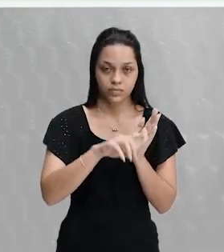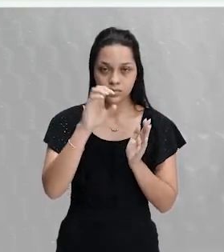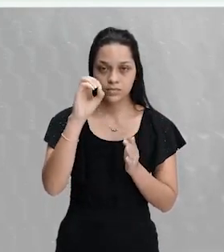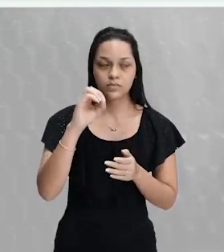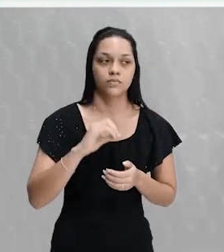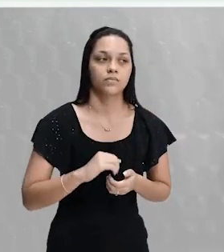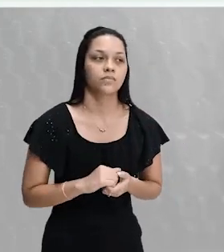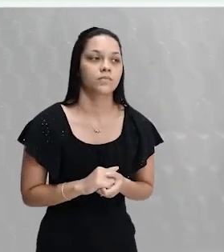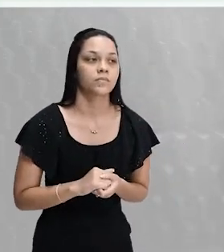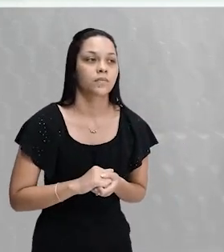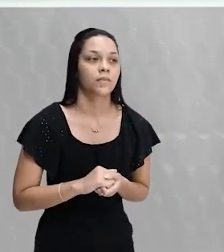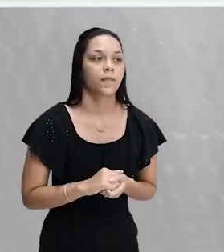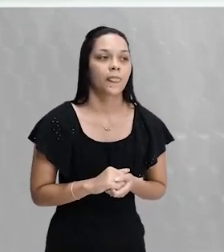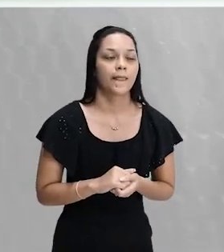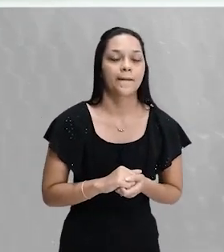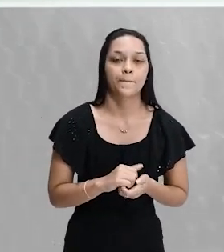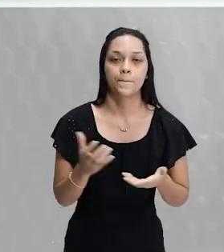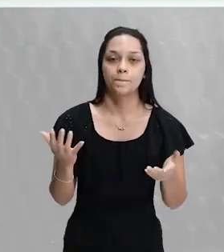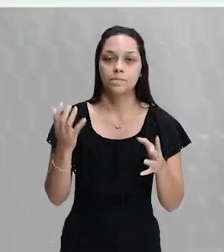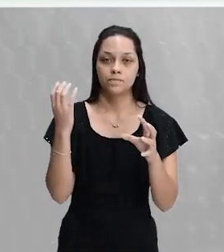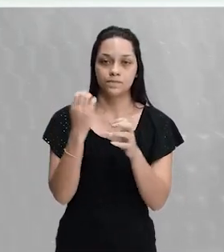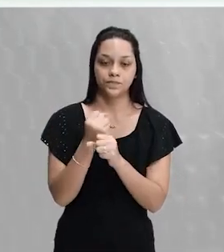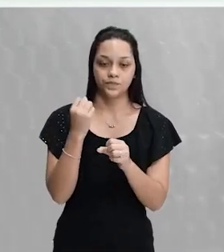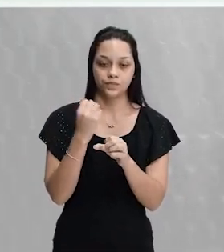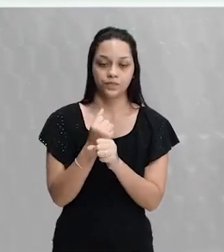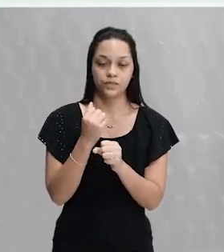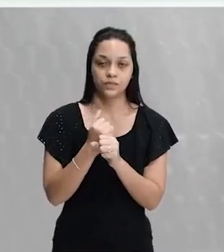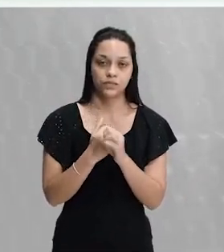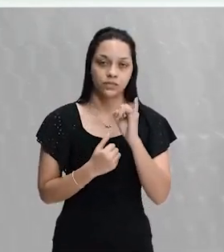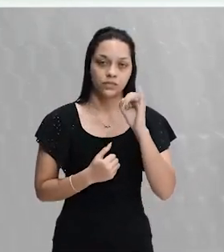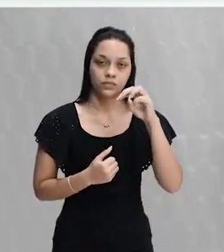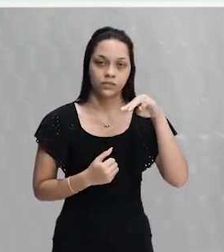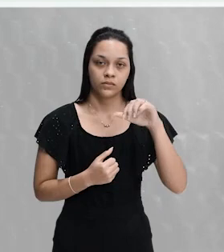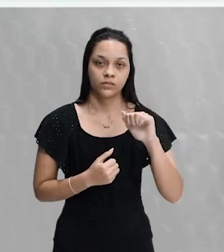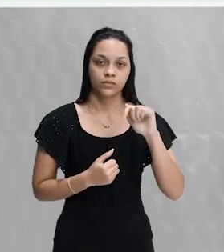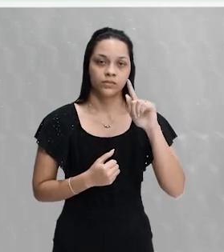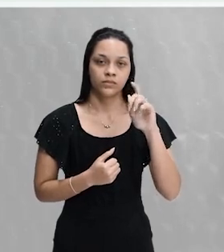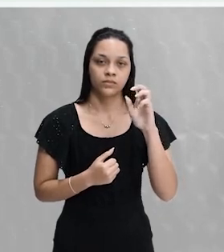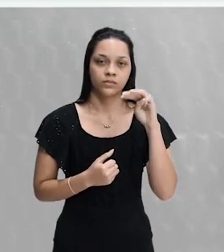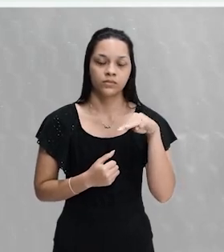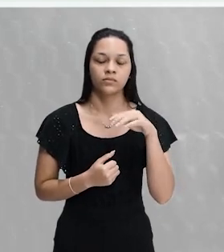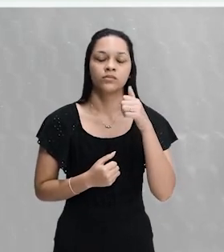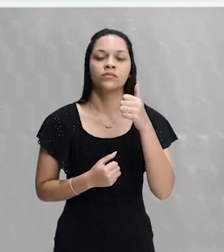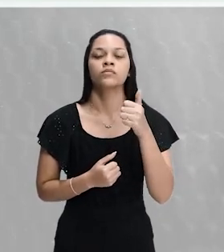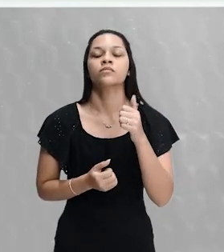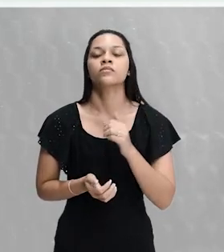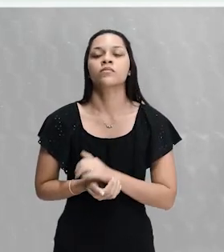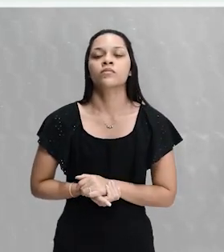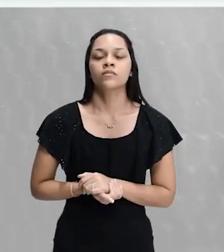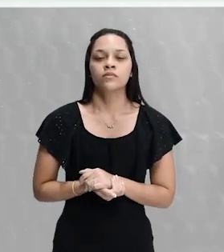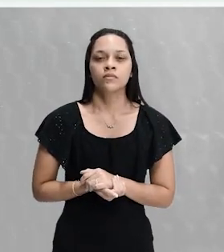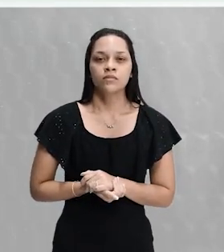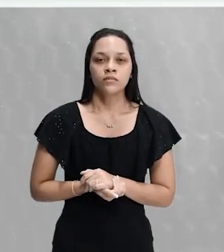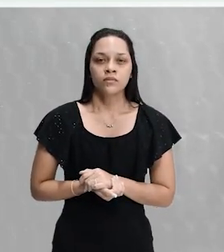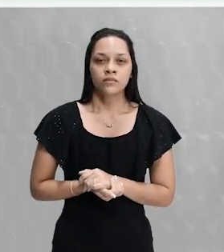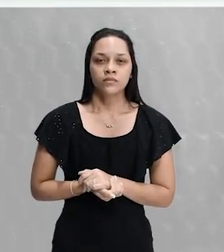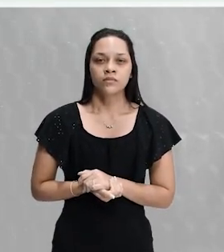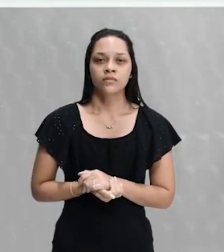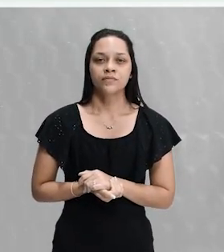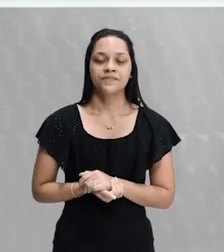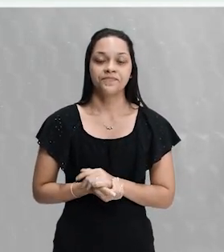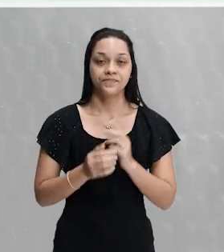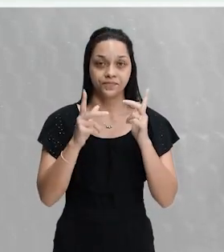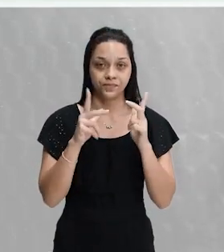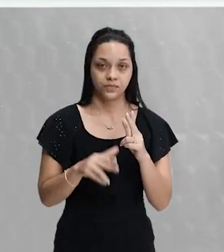Ok? Vamos calcular agora a imagem do 1. O f do 1